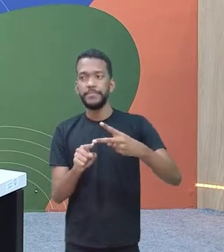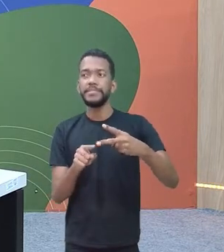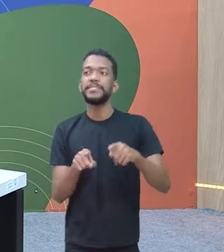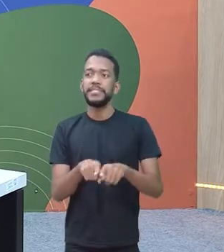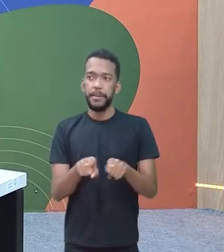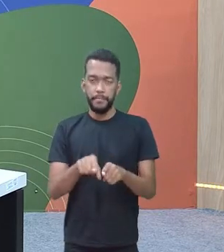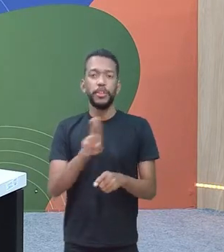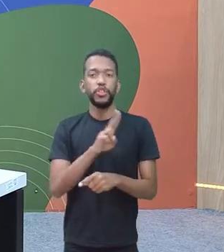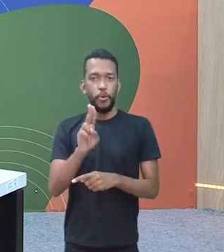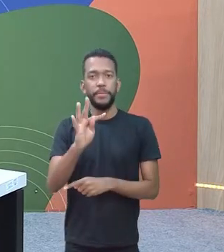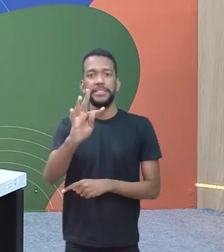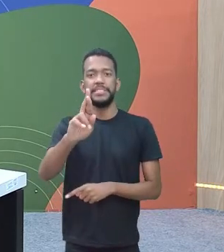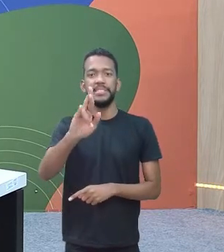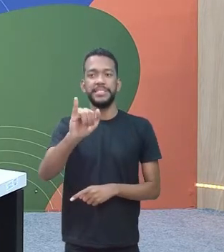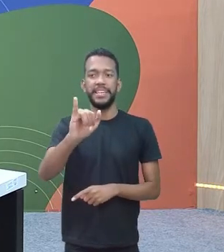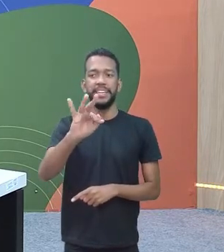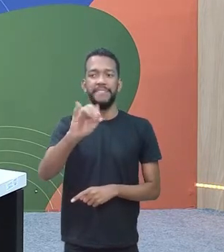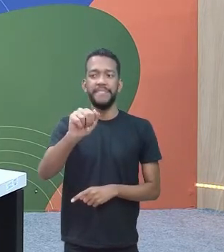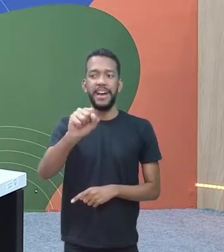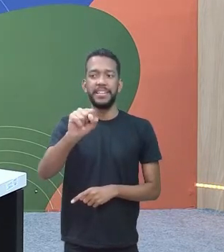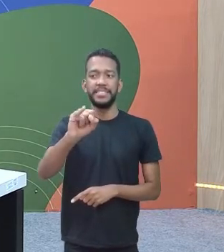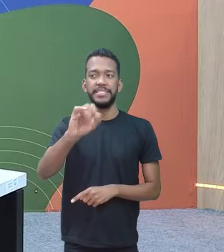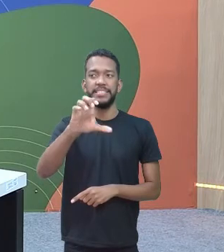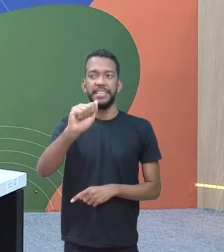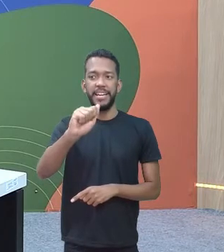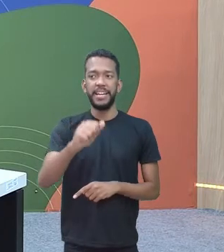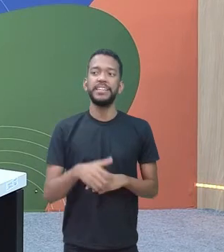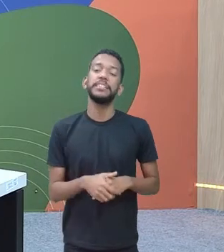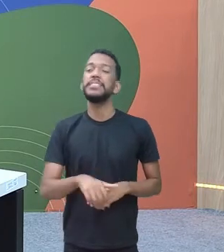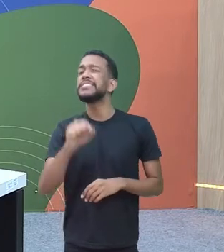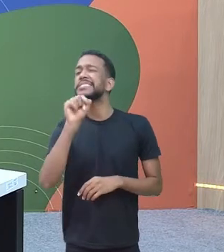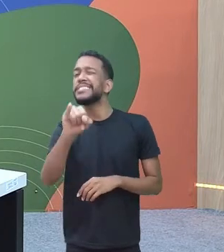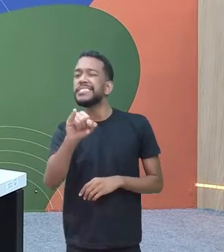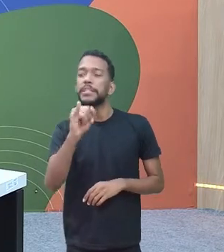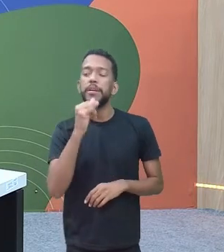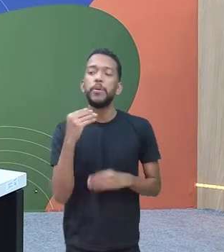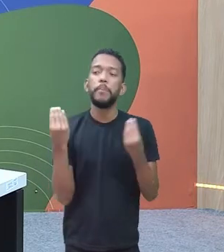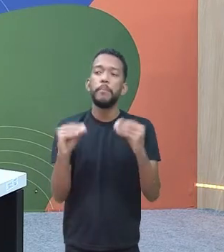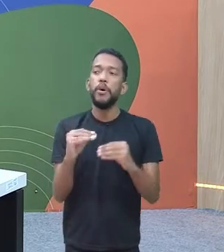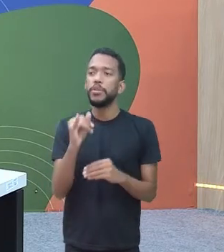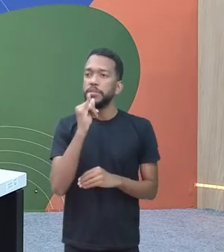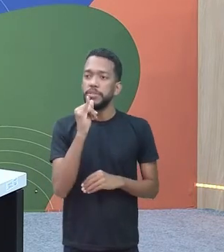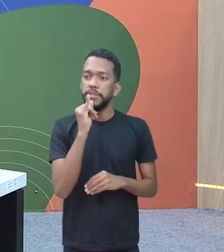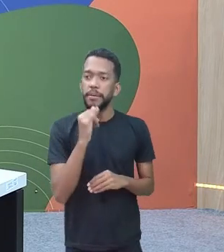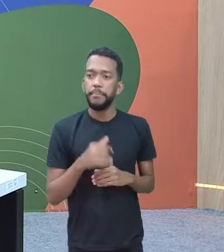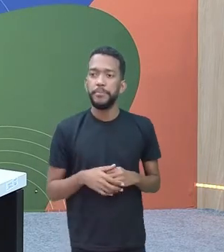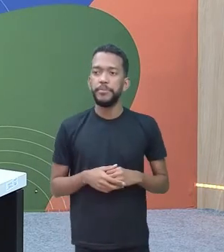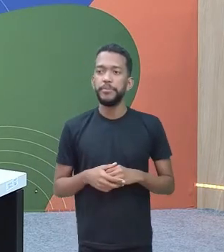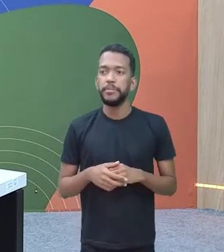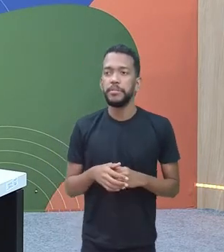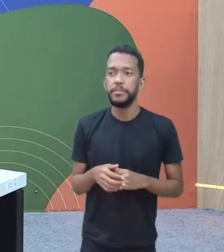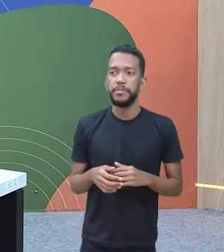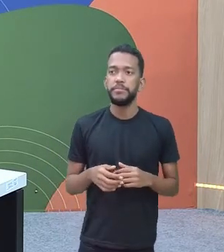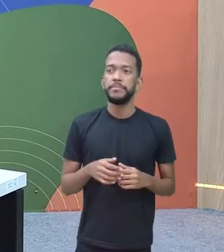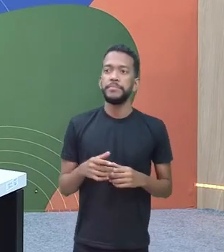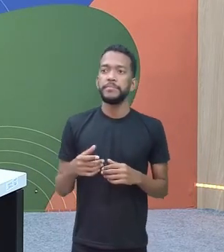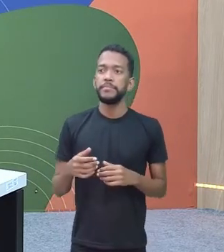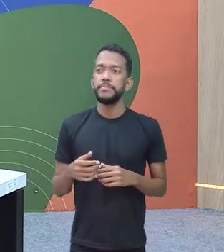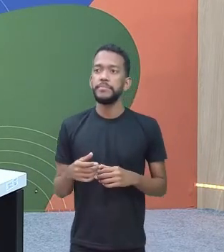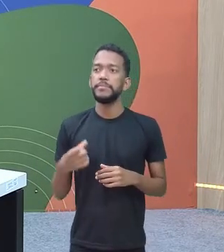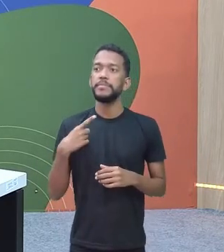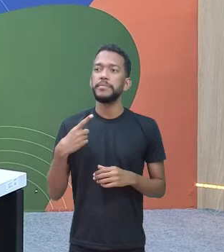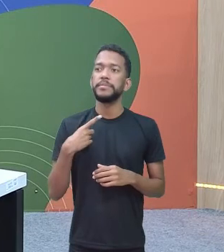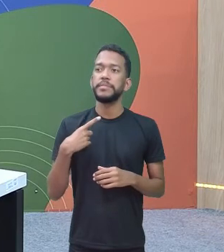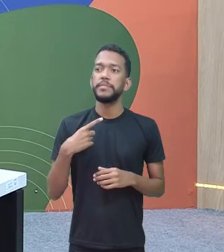é trifásica, ok? Se eu coloco um pouquinho dessa areia verde